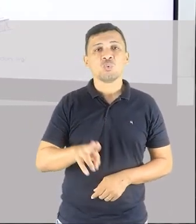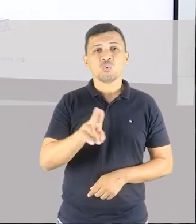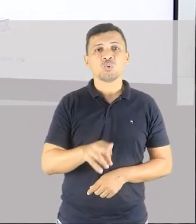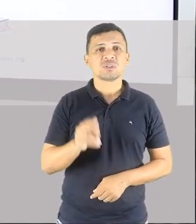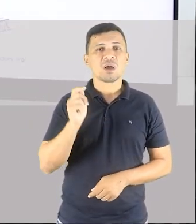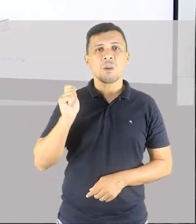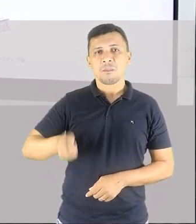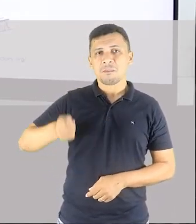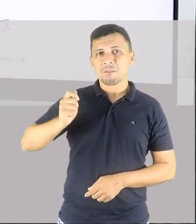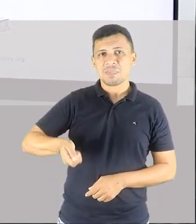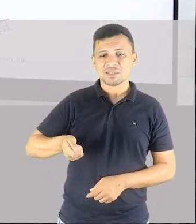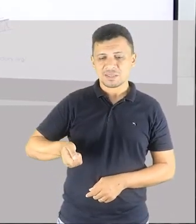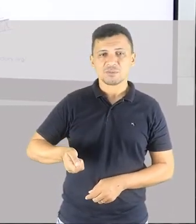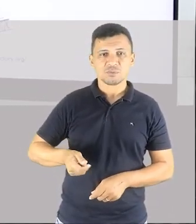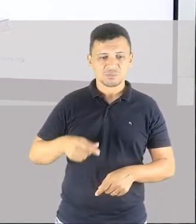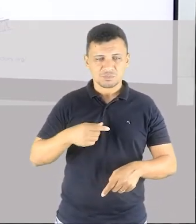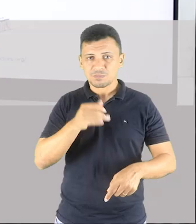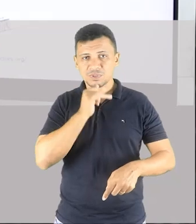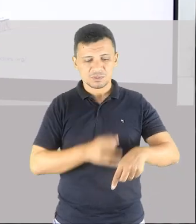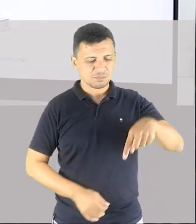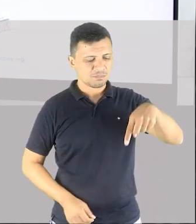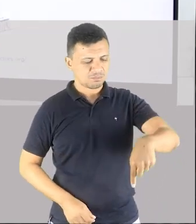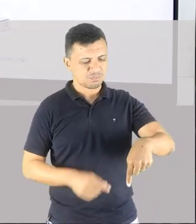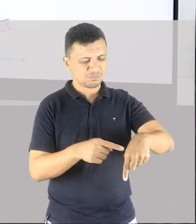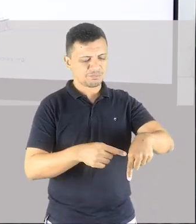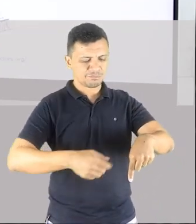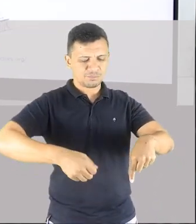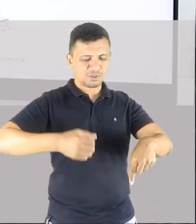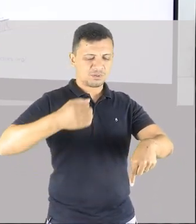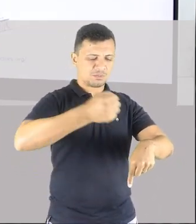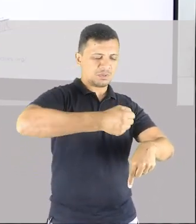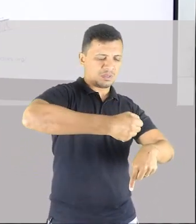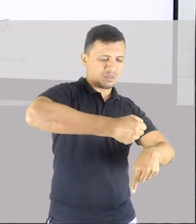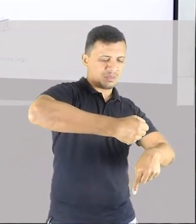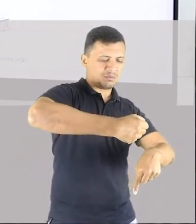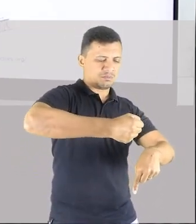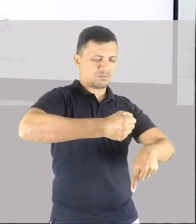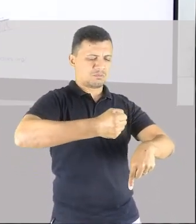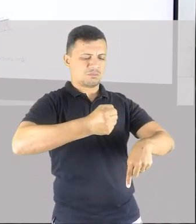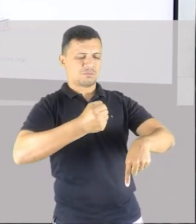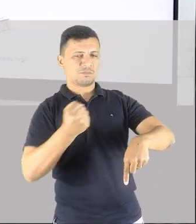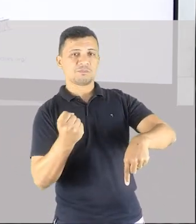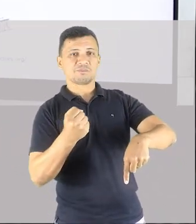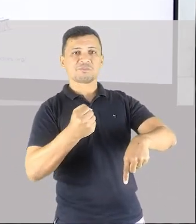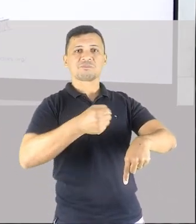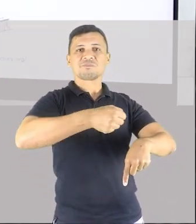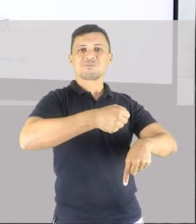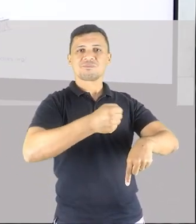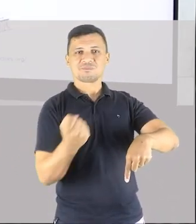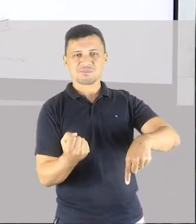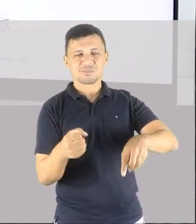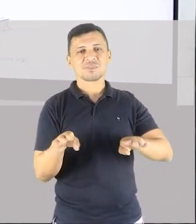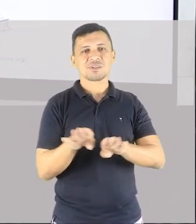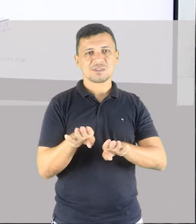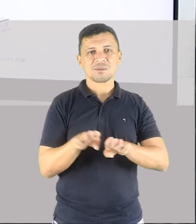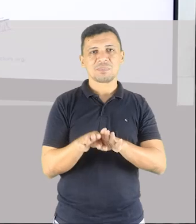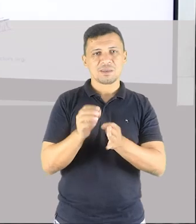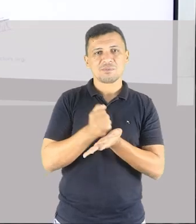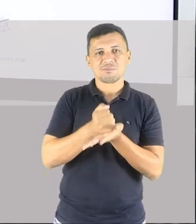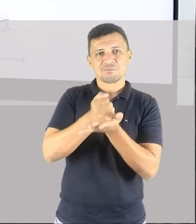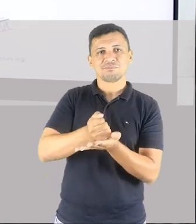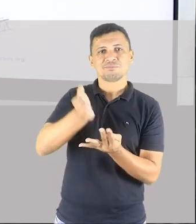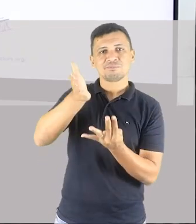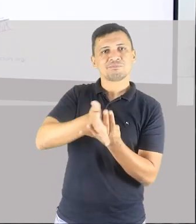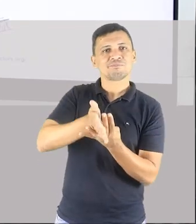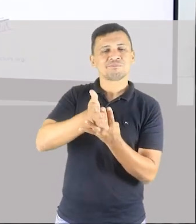um martelo para arrancar um prego, você está utilizando uma alavanca interfixa. A força que você